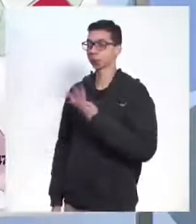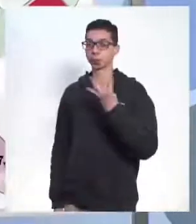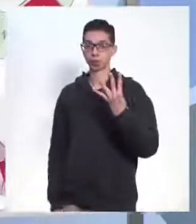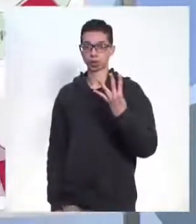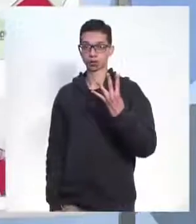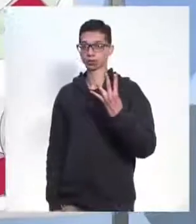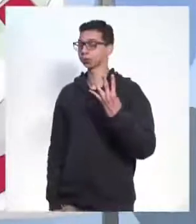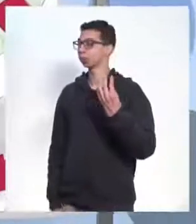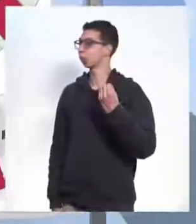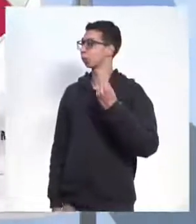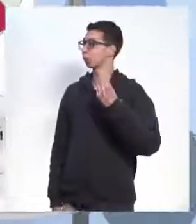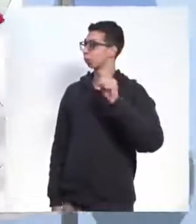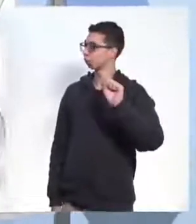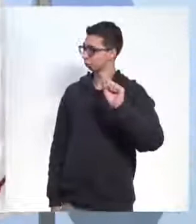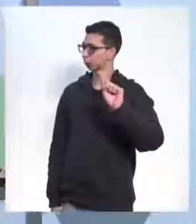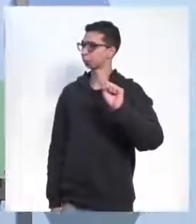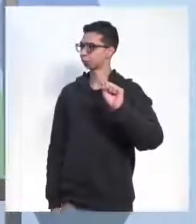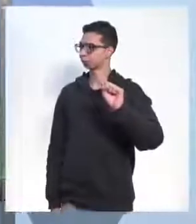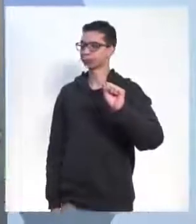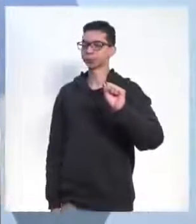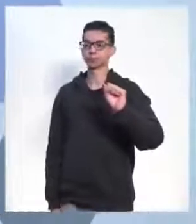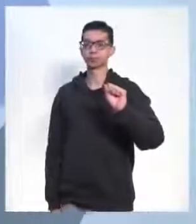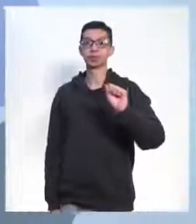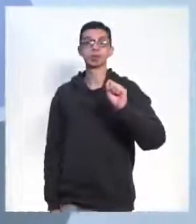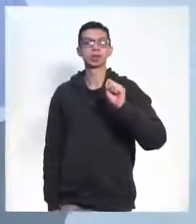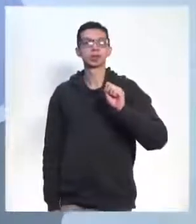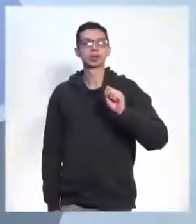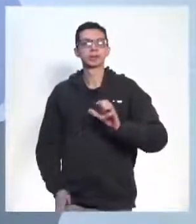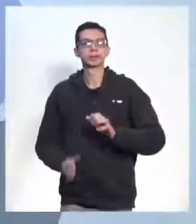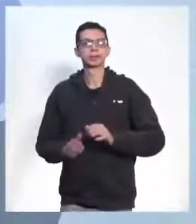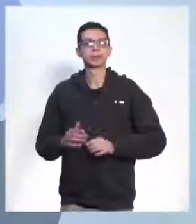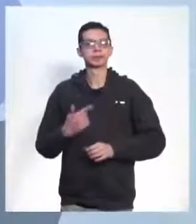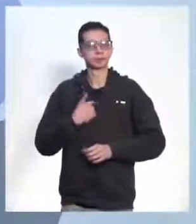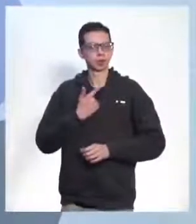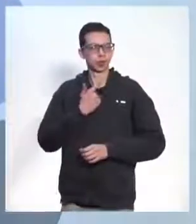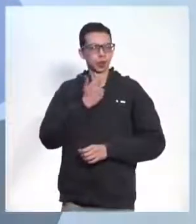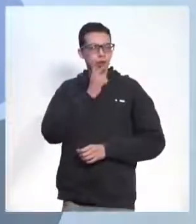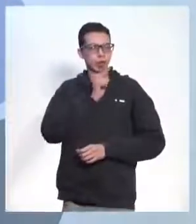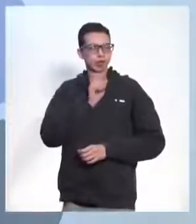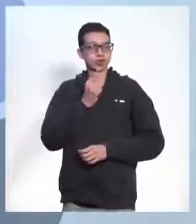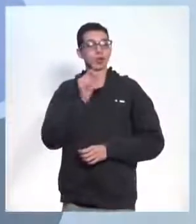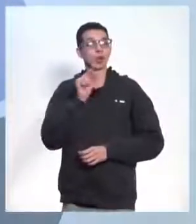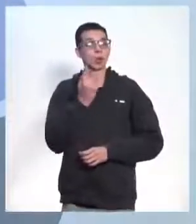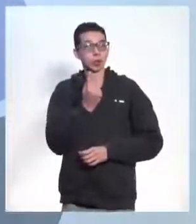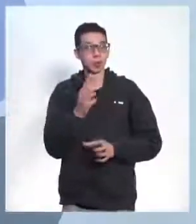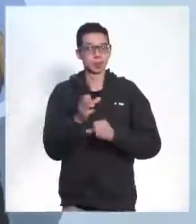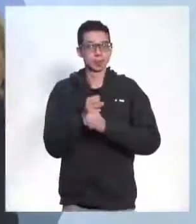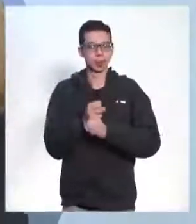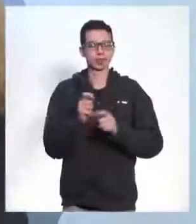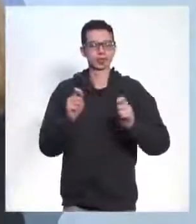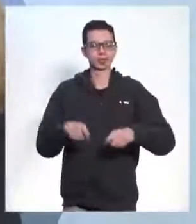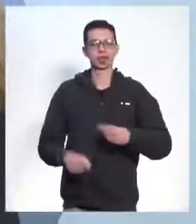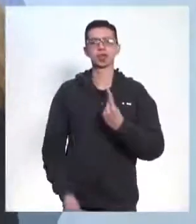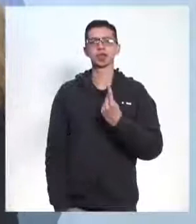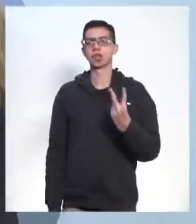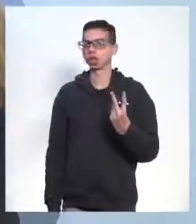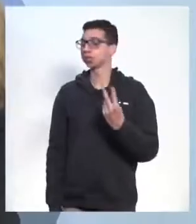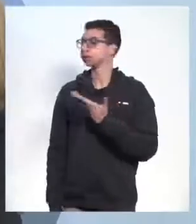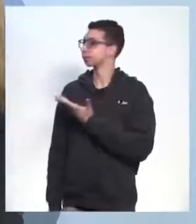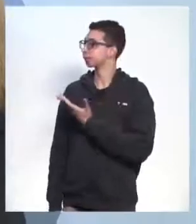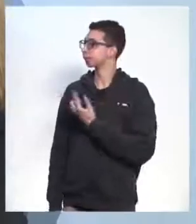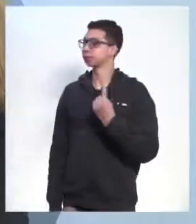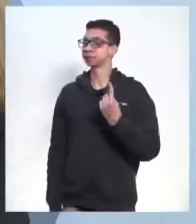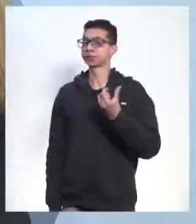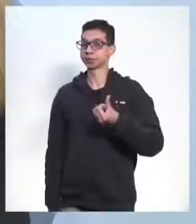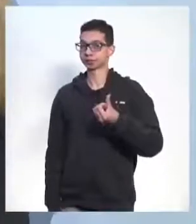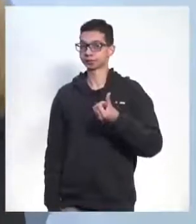8... Beleza. Opa, a pobre aqui conseguiu um pontinho. 12. 1 ponto. 16, certo?